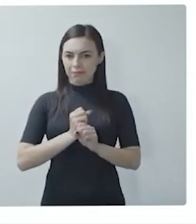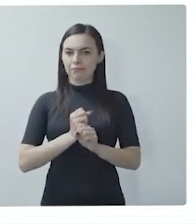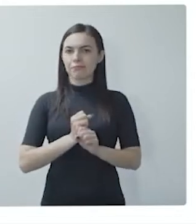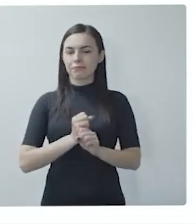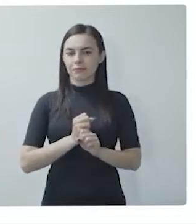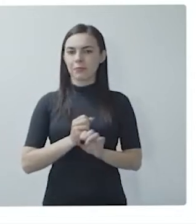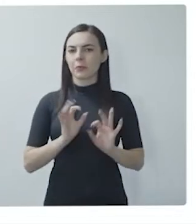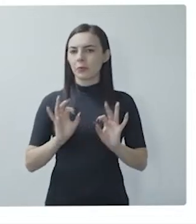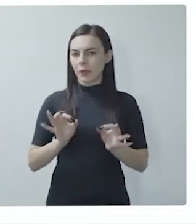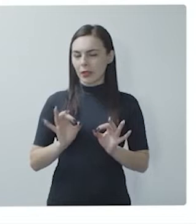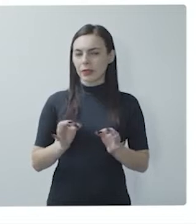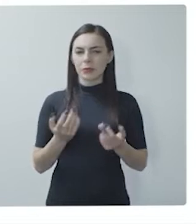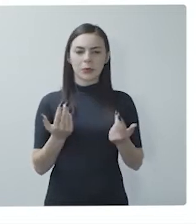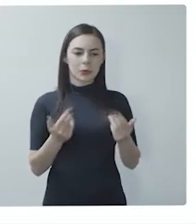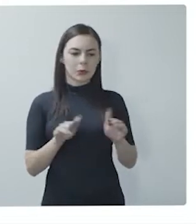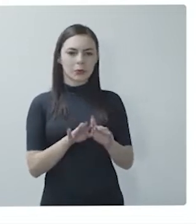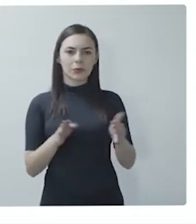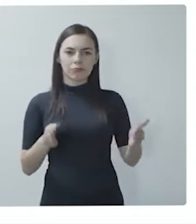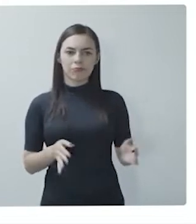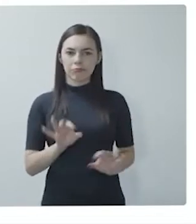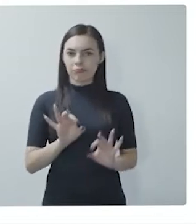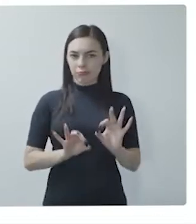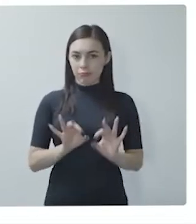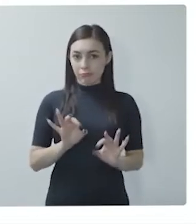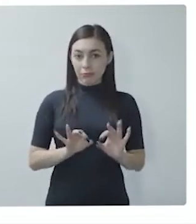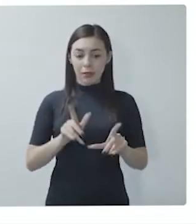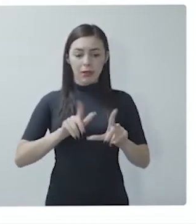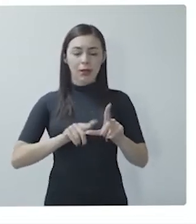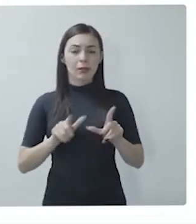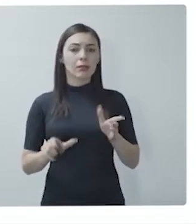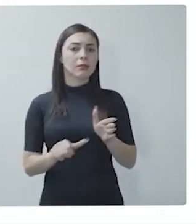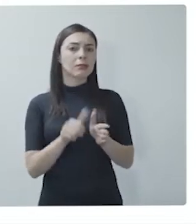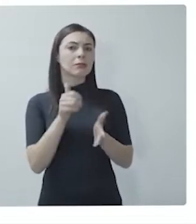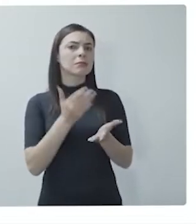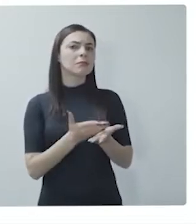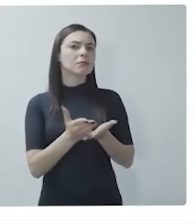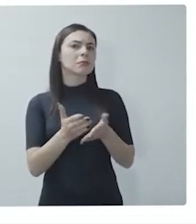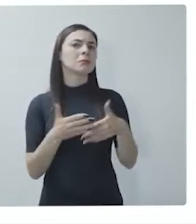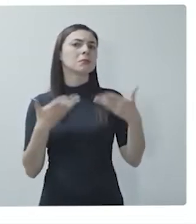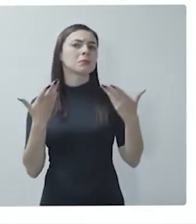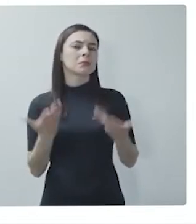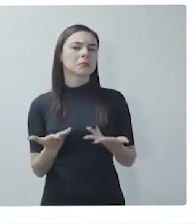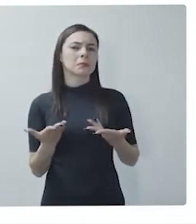como a gente fez na mesa. E qual que é a primeira letra da palavra natação?